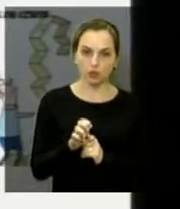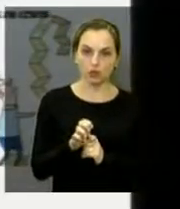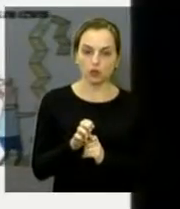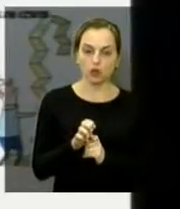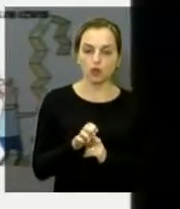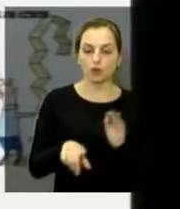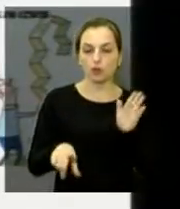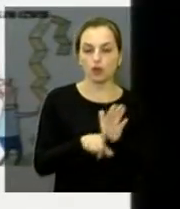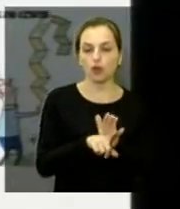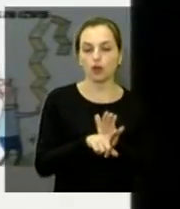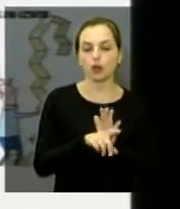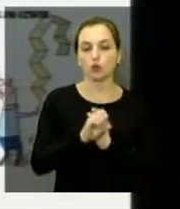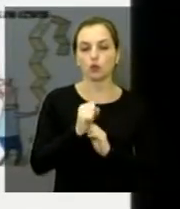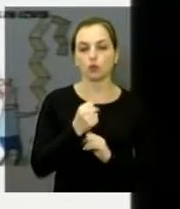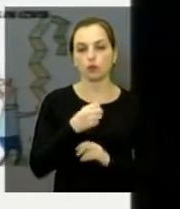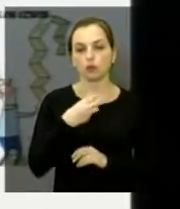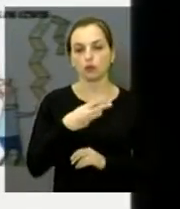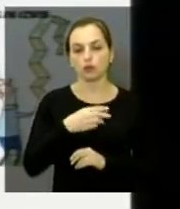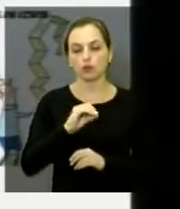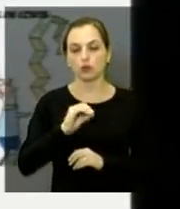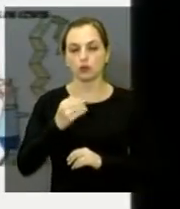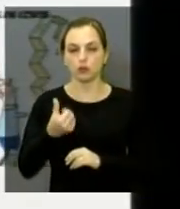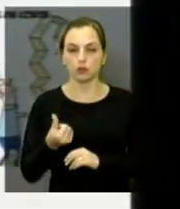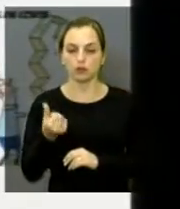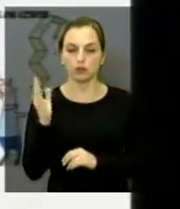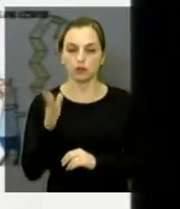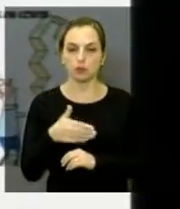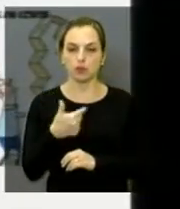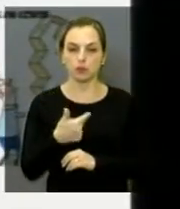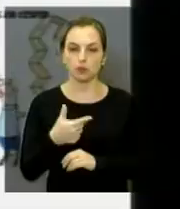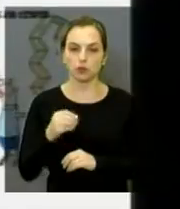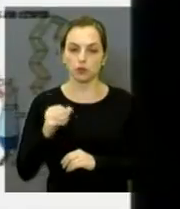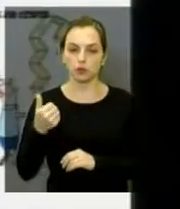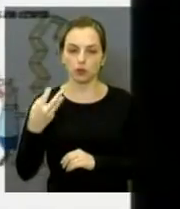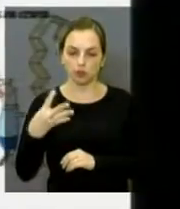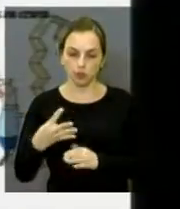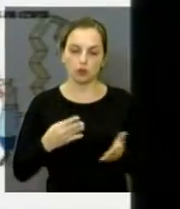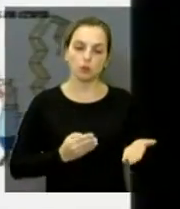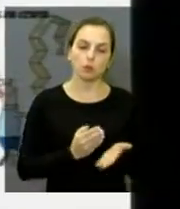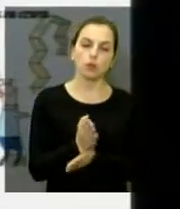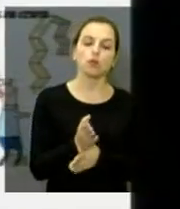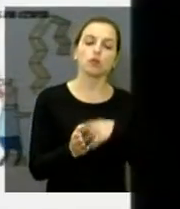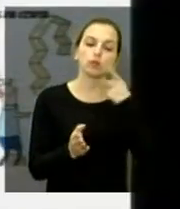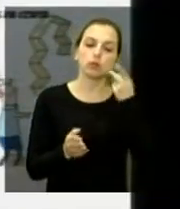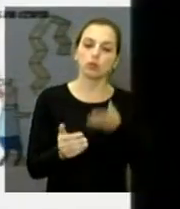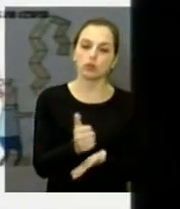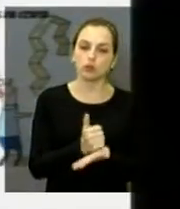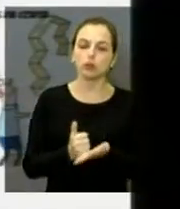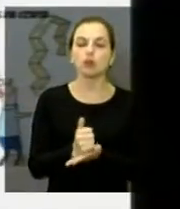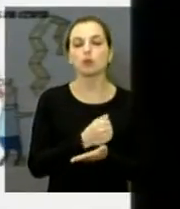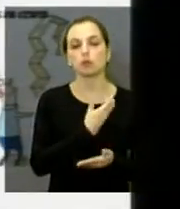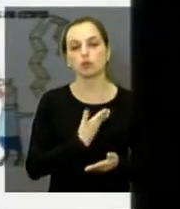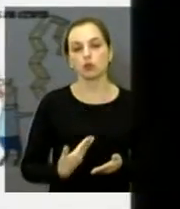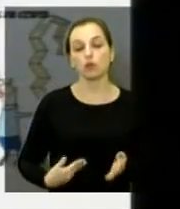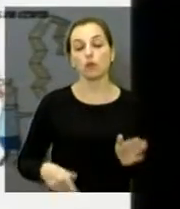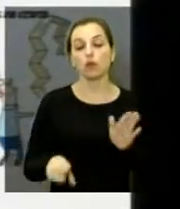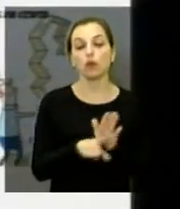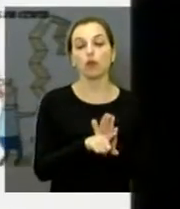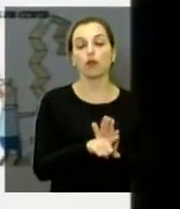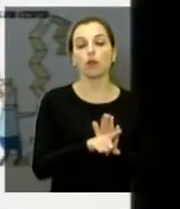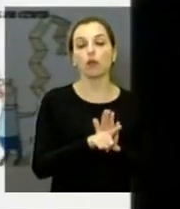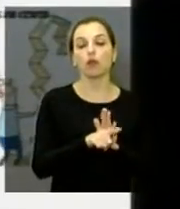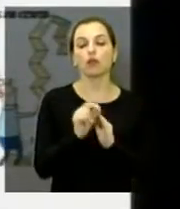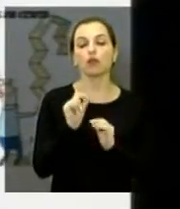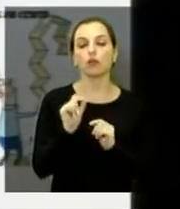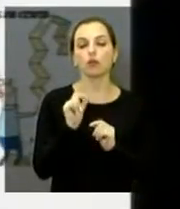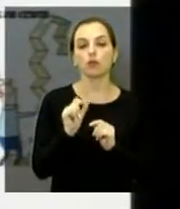lei 8.306 de 2014, aprovada principalmente os vereadores da base do governo, que lei que é essa? A